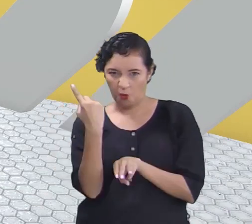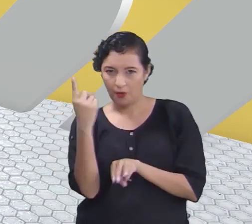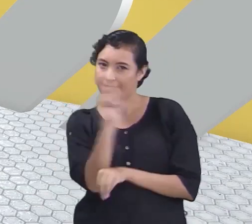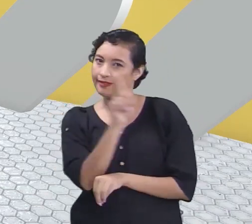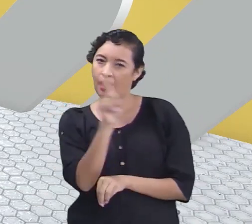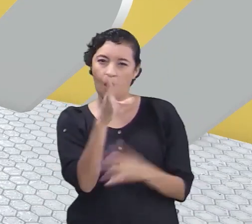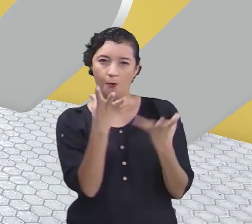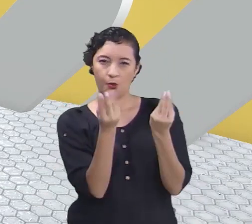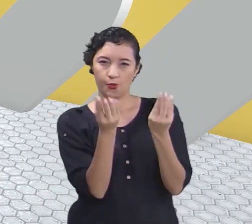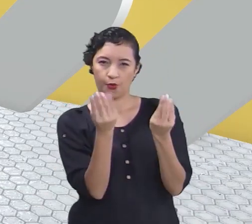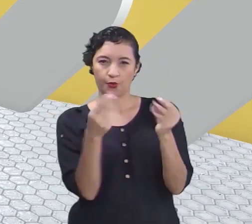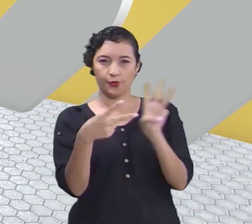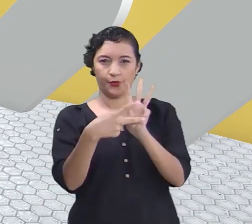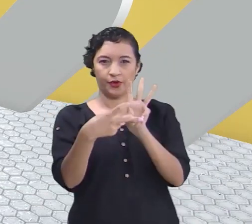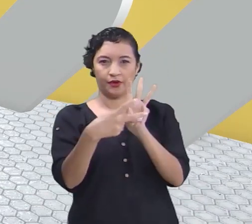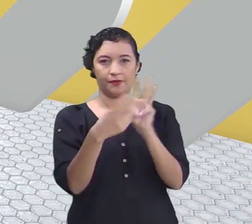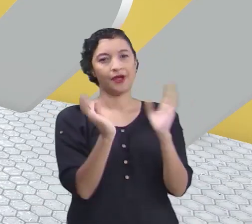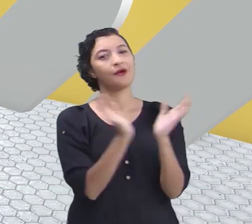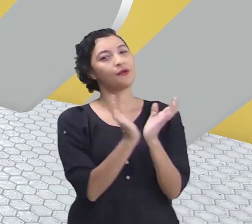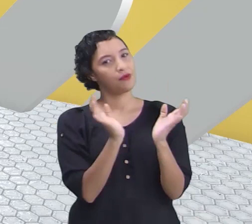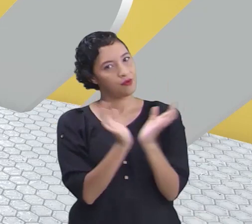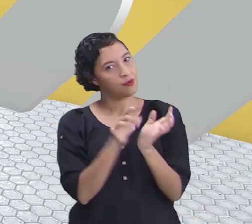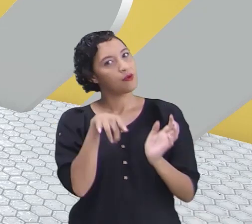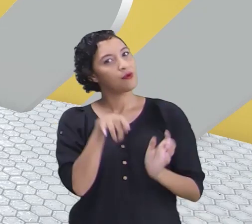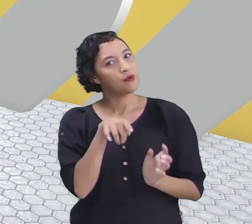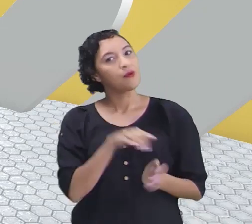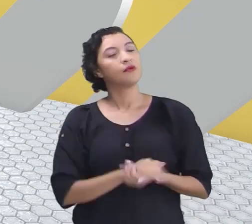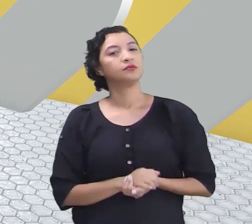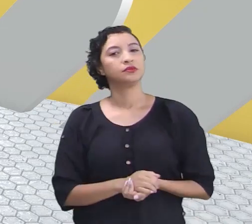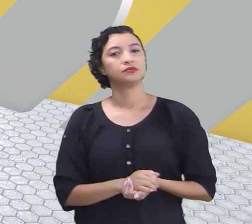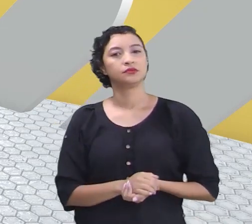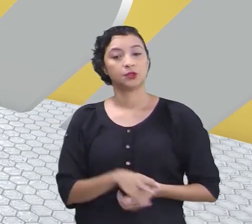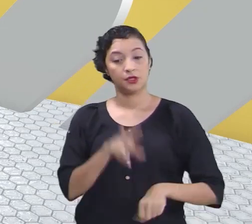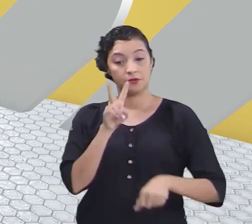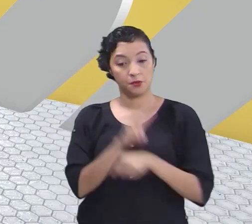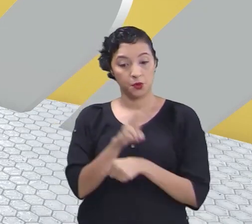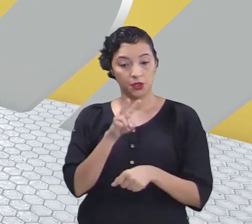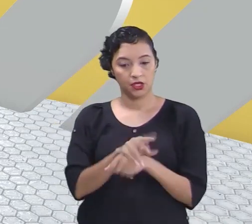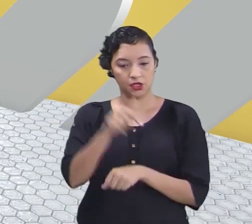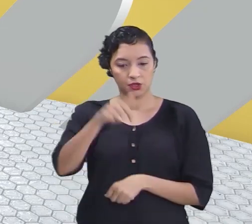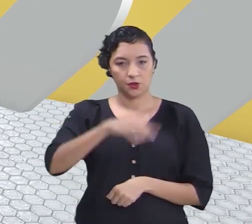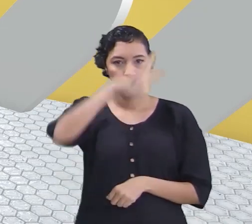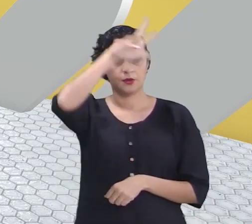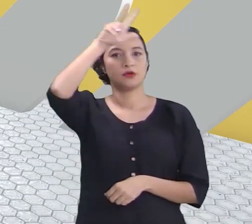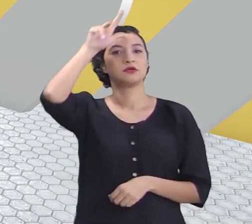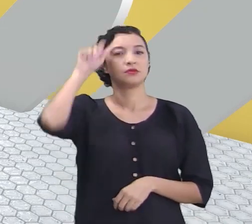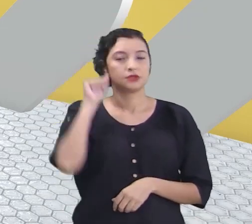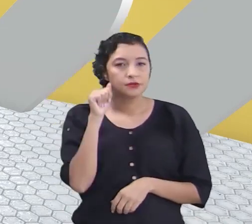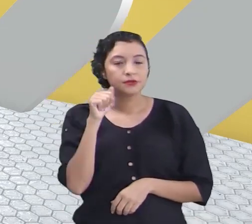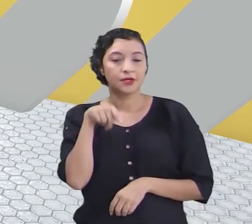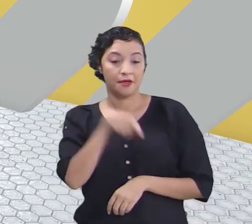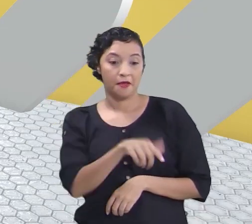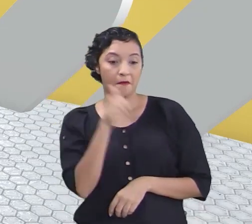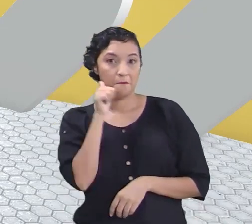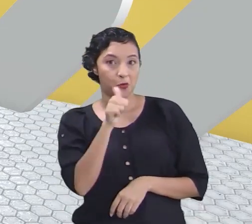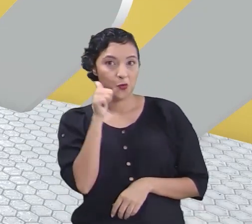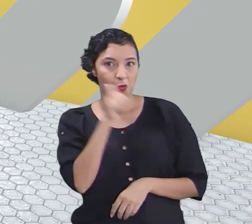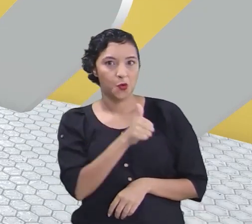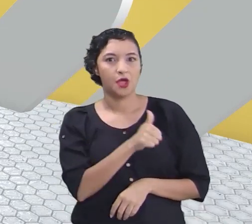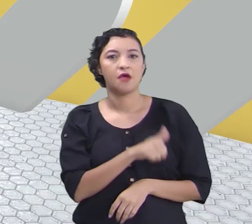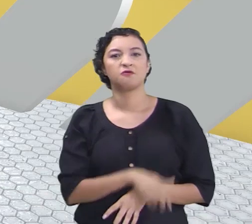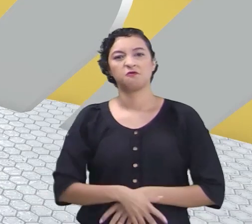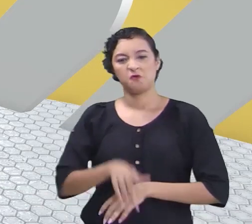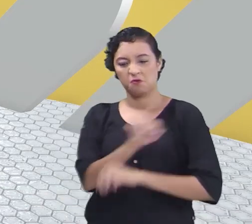várias. Alguns dizem que era uma tribo que atacou a embarcação. O certo é que as Amazonas foram em direção ao